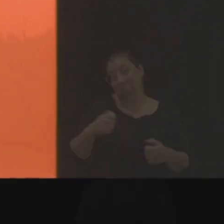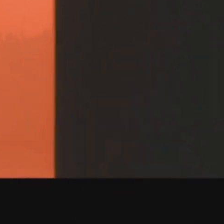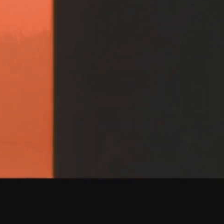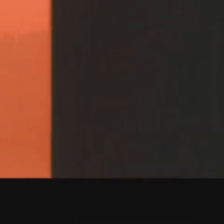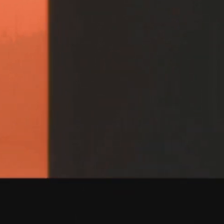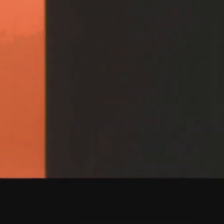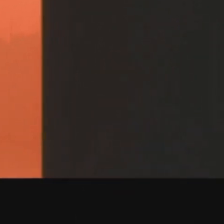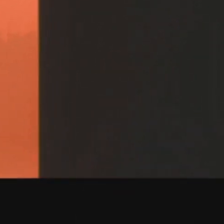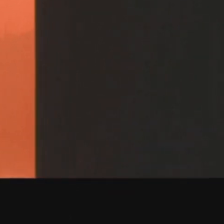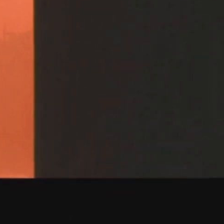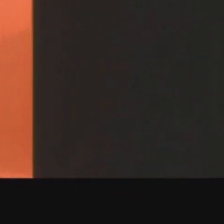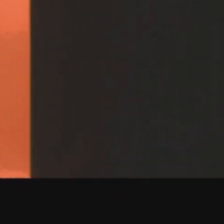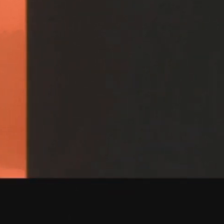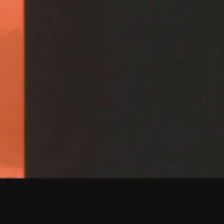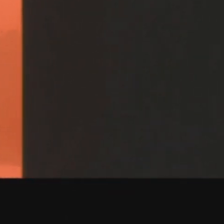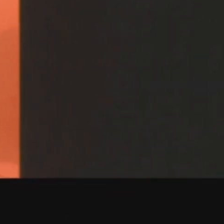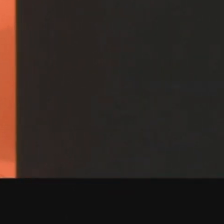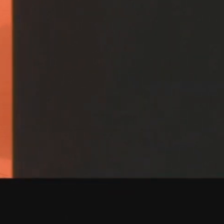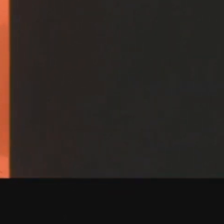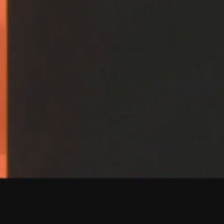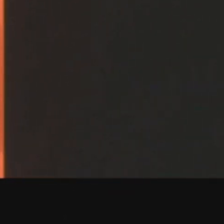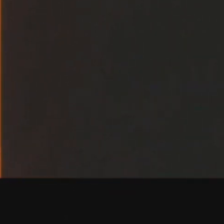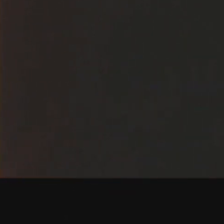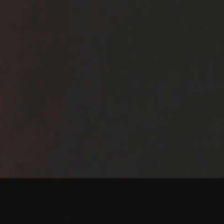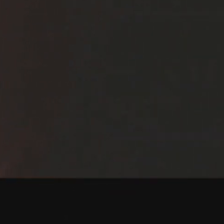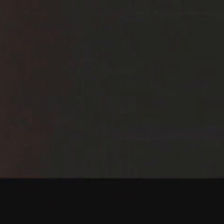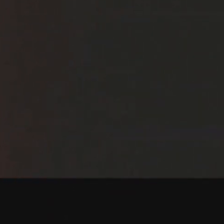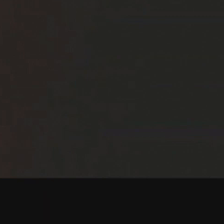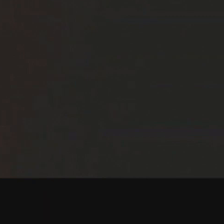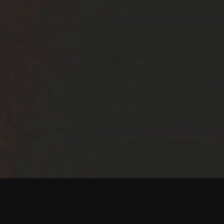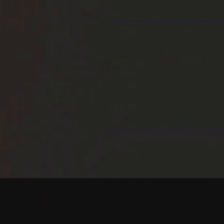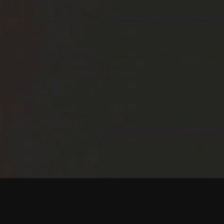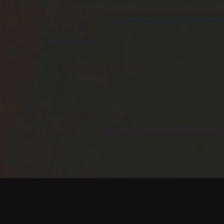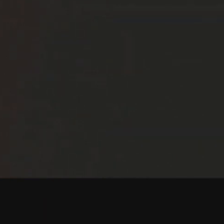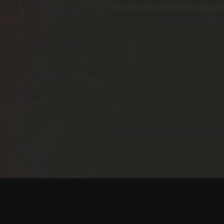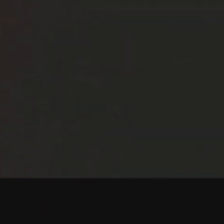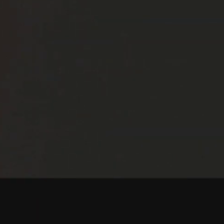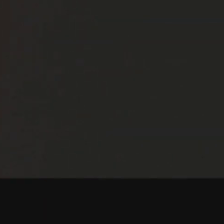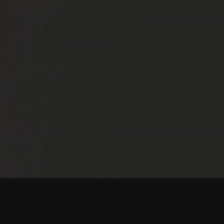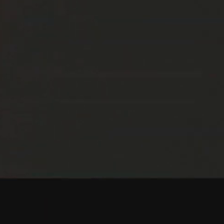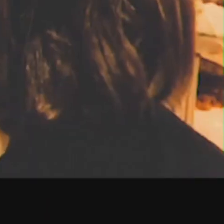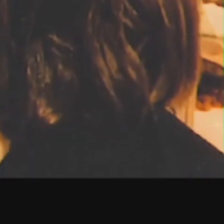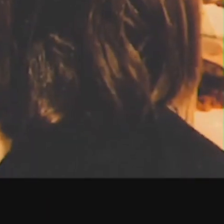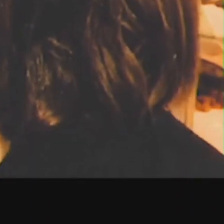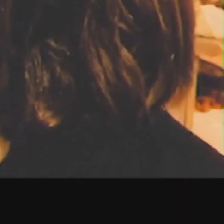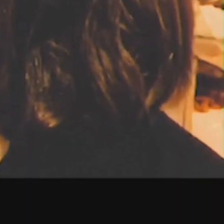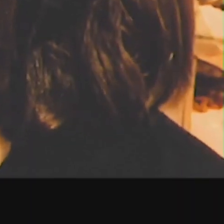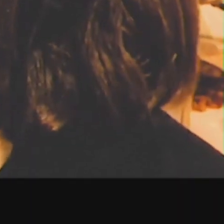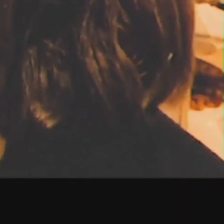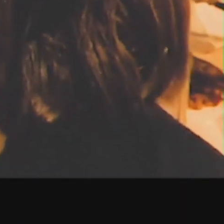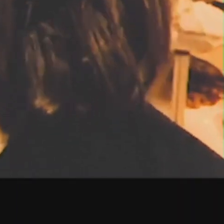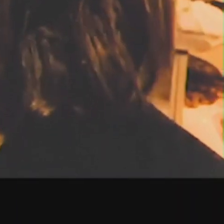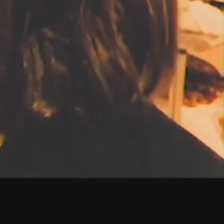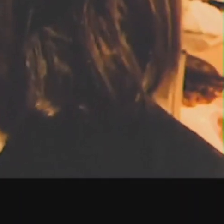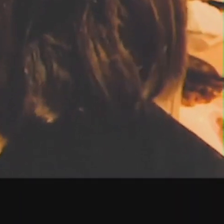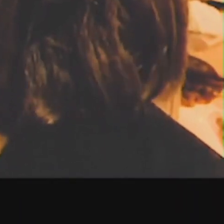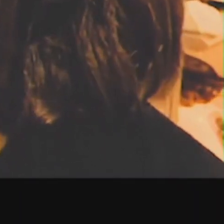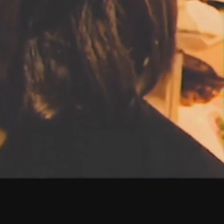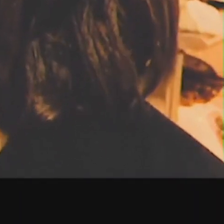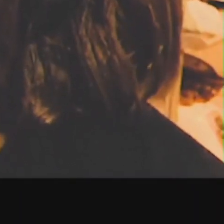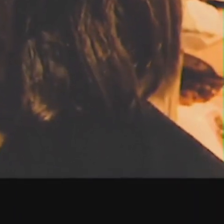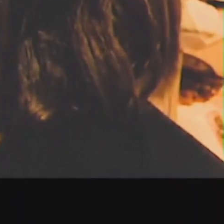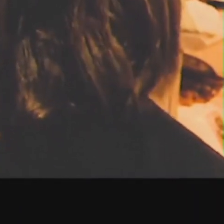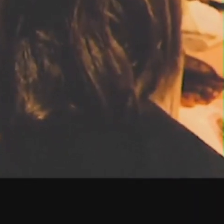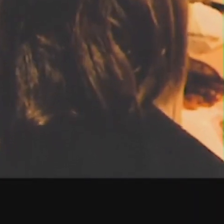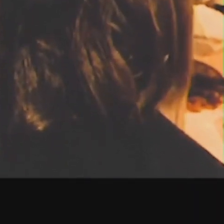me entretêm. Falando comigo cê vai melhorar. Passando essa fase de medo de errar. Me olho no espelho onde você tá. Você